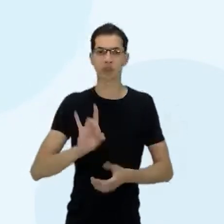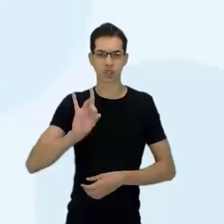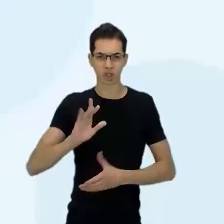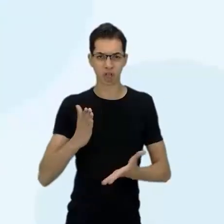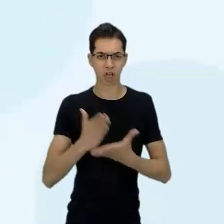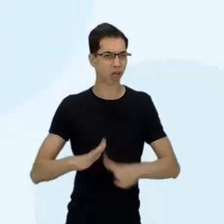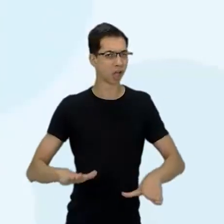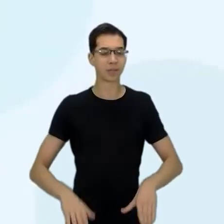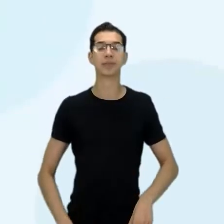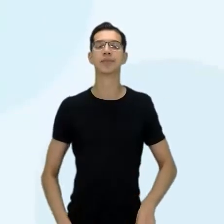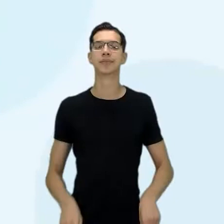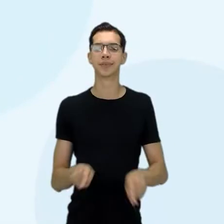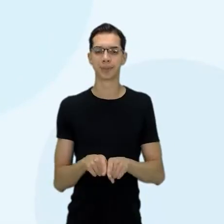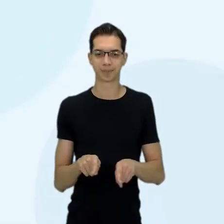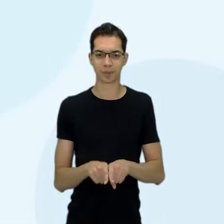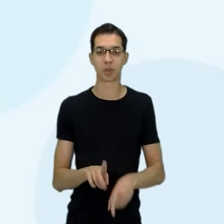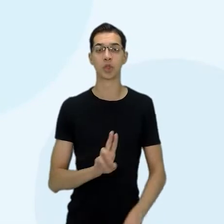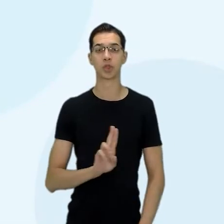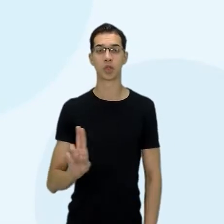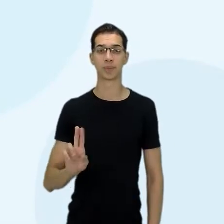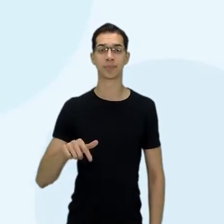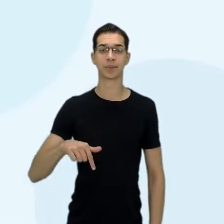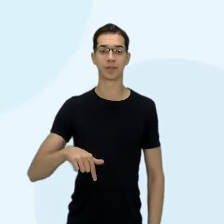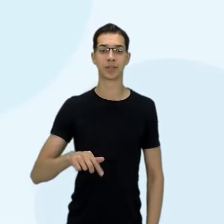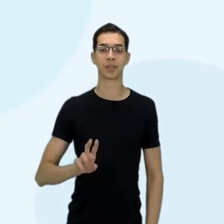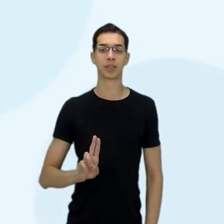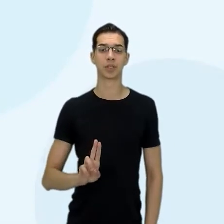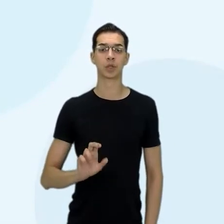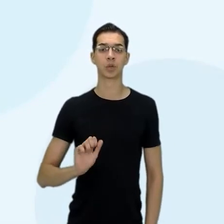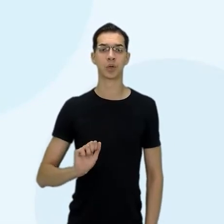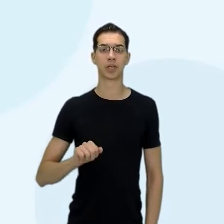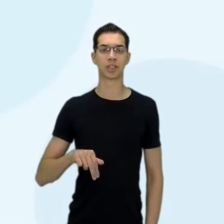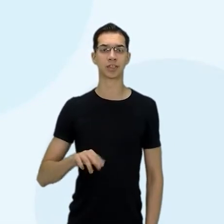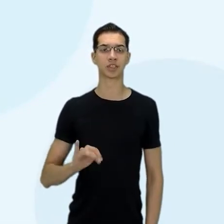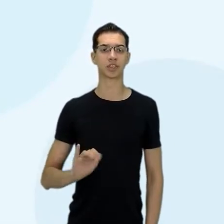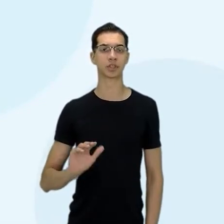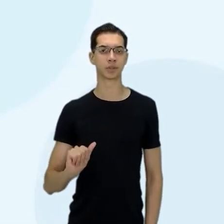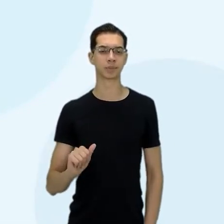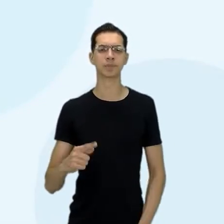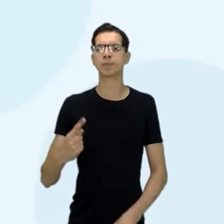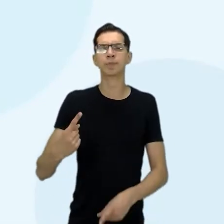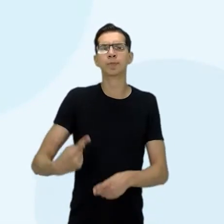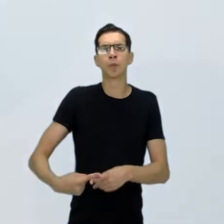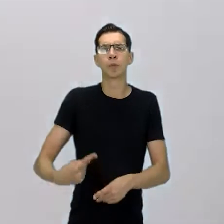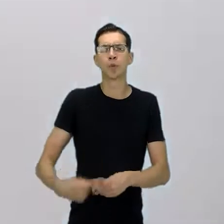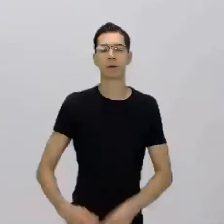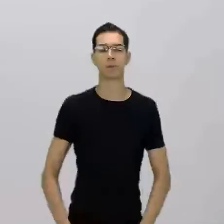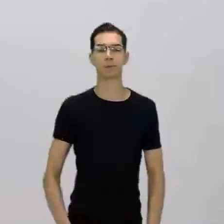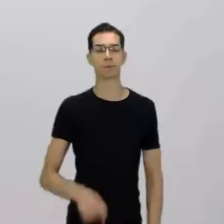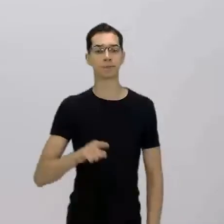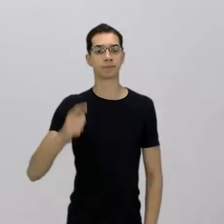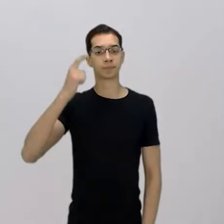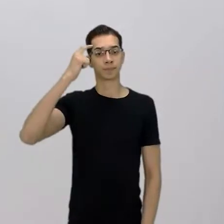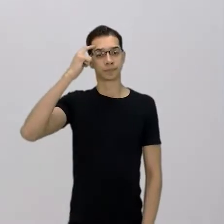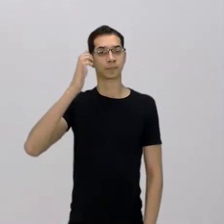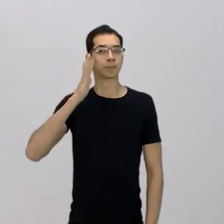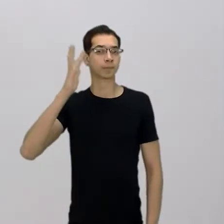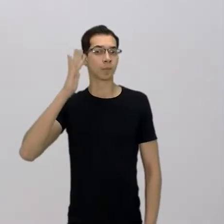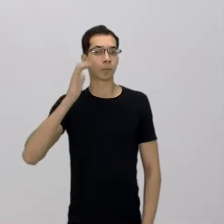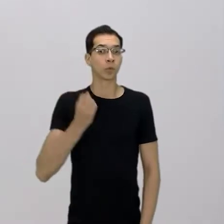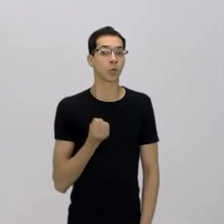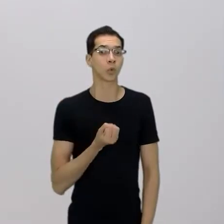mecânica quântica, tem esse nome aí, quântico, em detrimento de uma ideia de